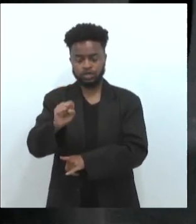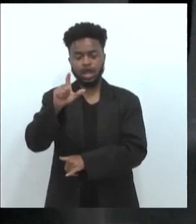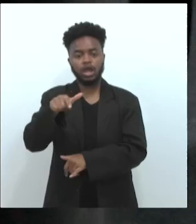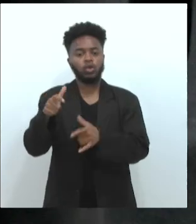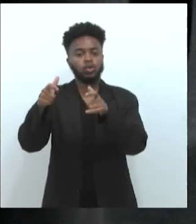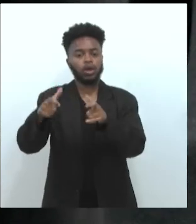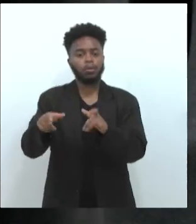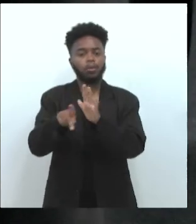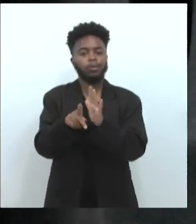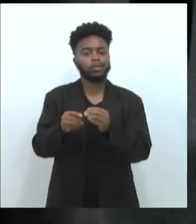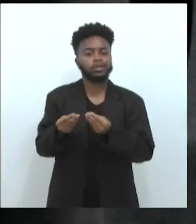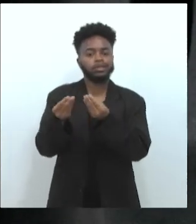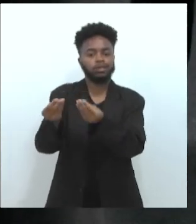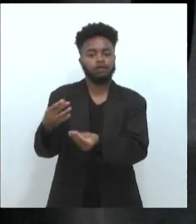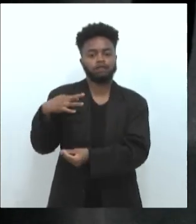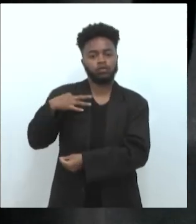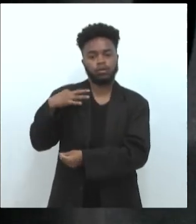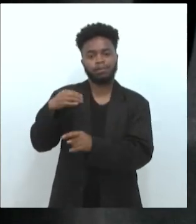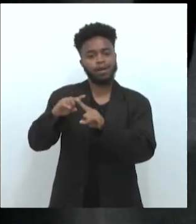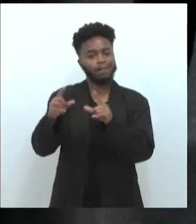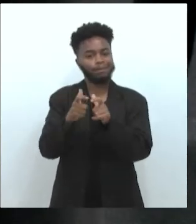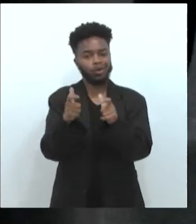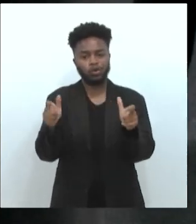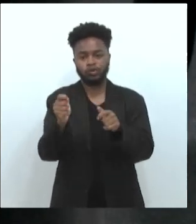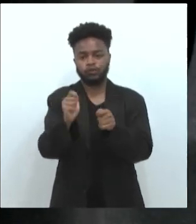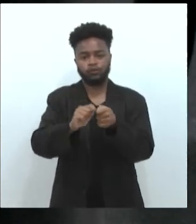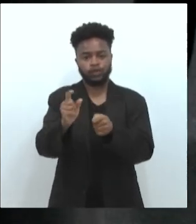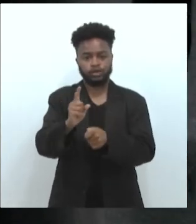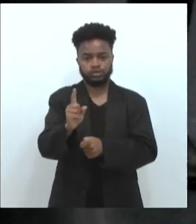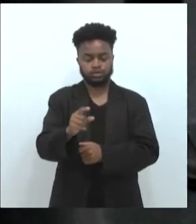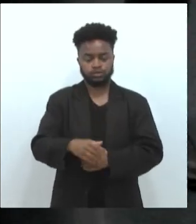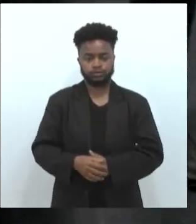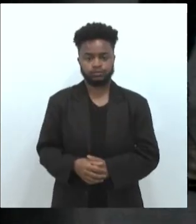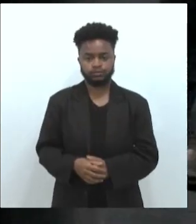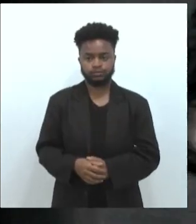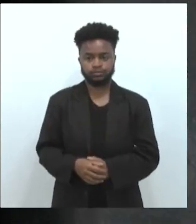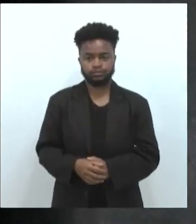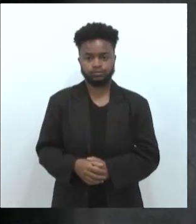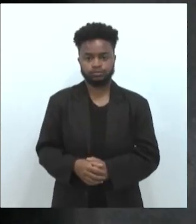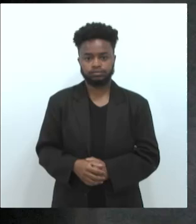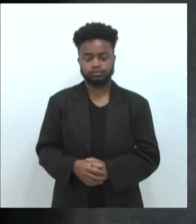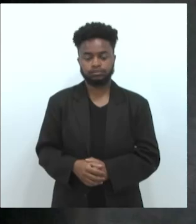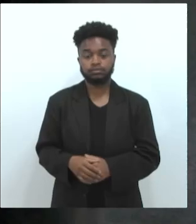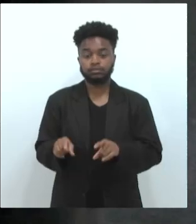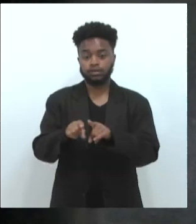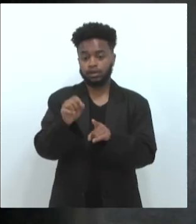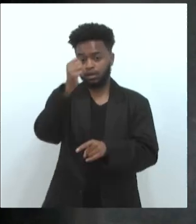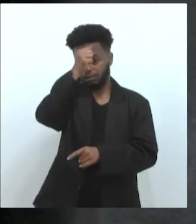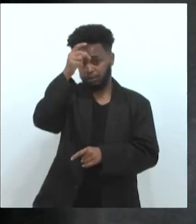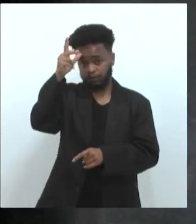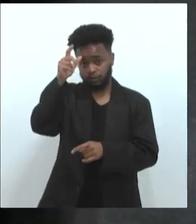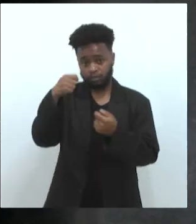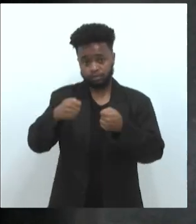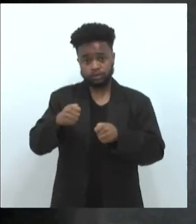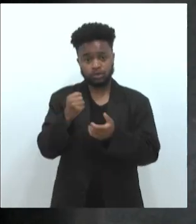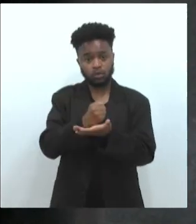Ju. A maioria não instala, né? As prefeituras têm que